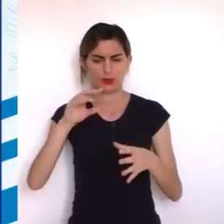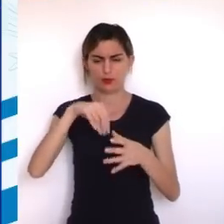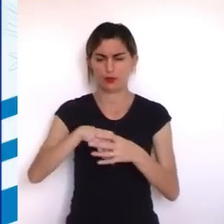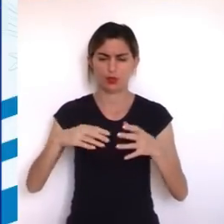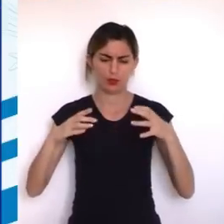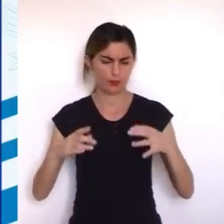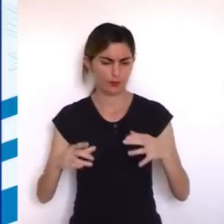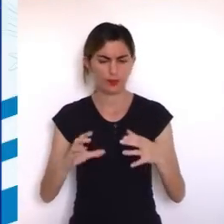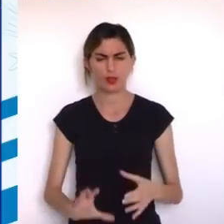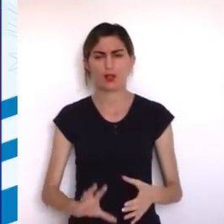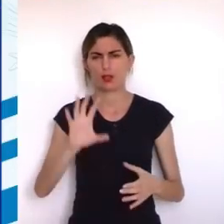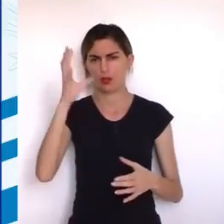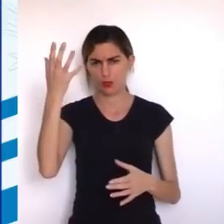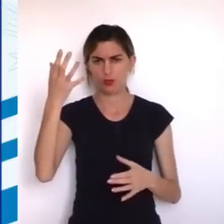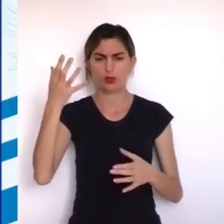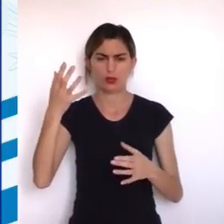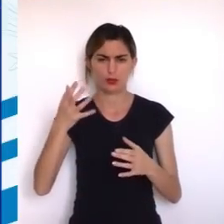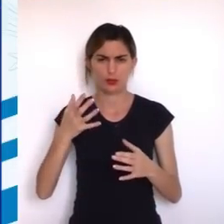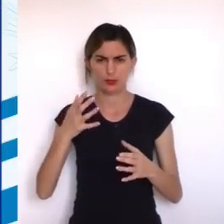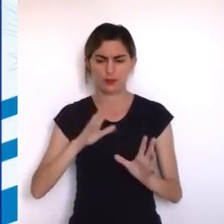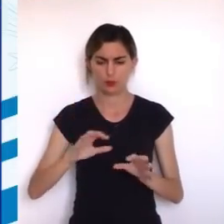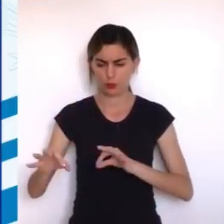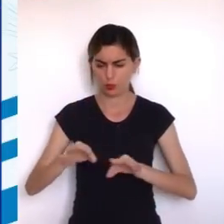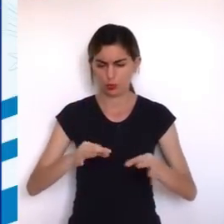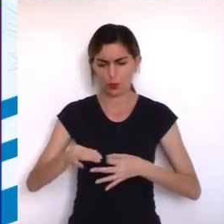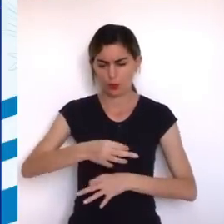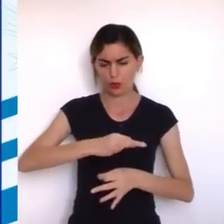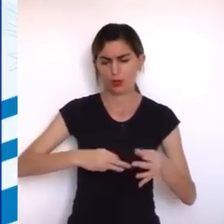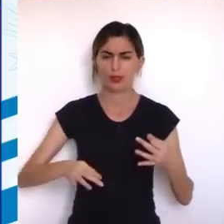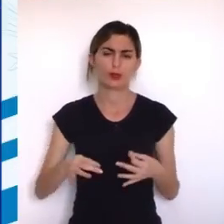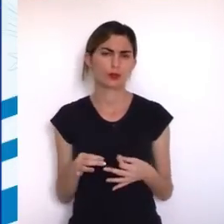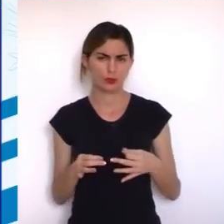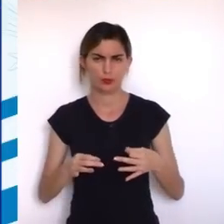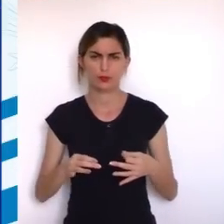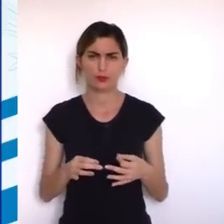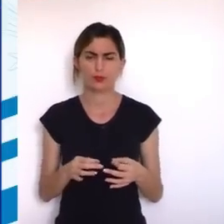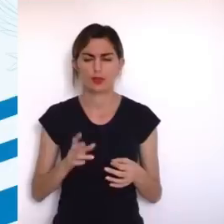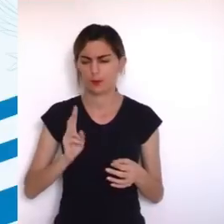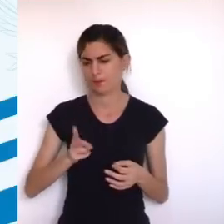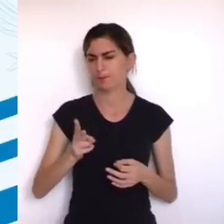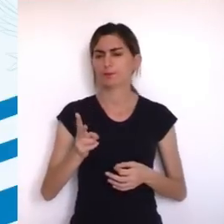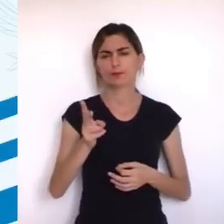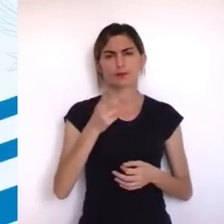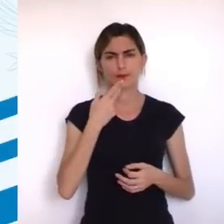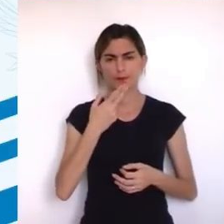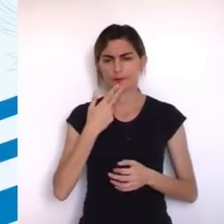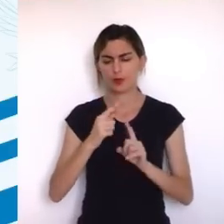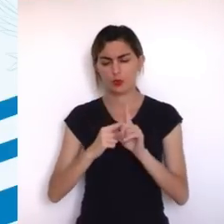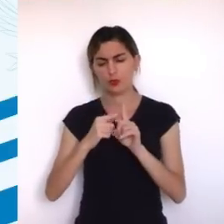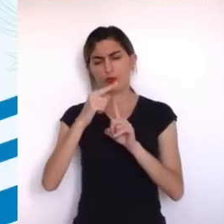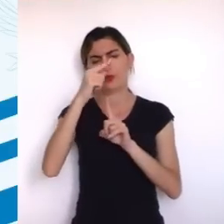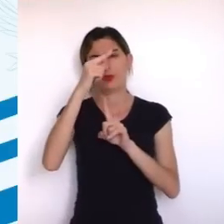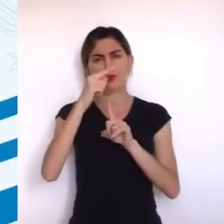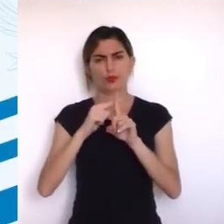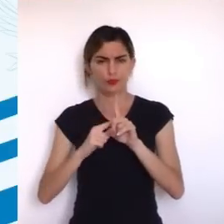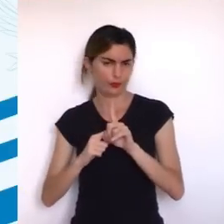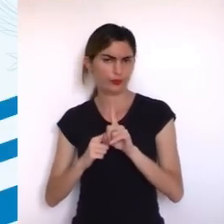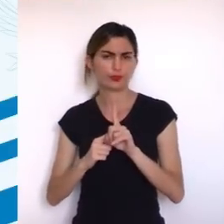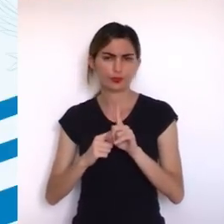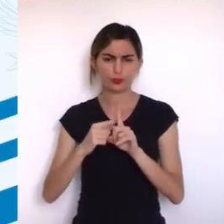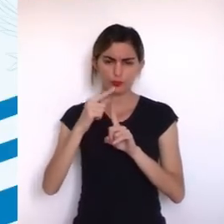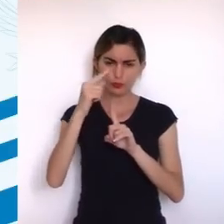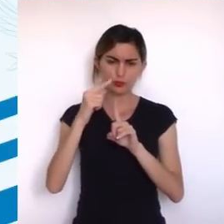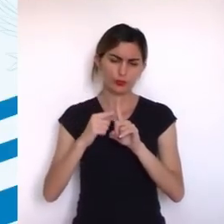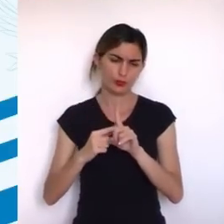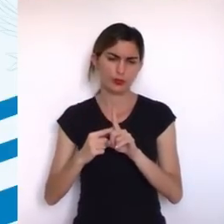convecção. Dentro da panela está acontecendo ali aquele mecanismo de agitação de moléculas. Continuando falando sobre